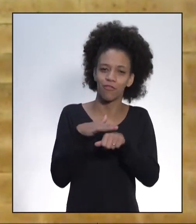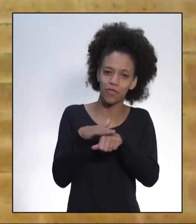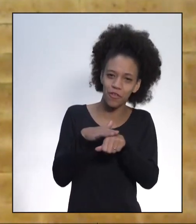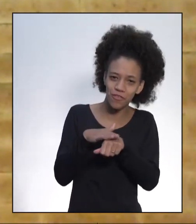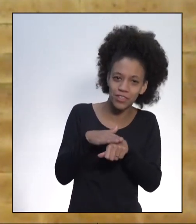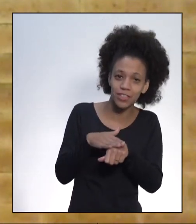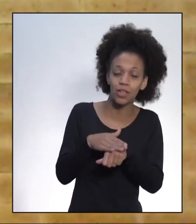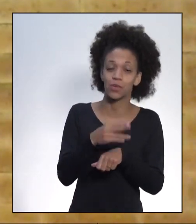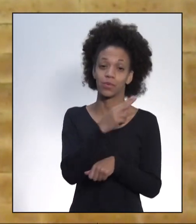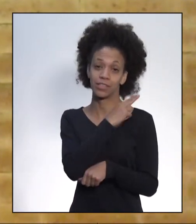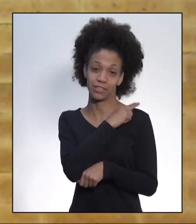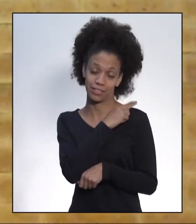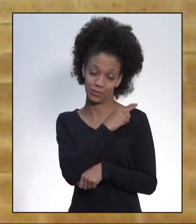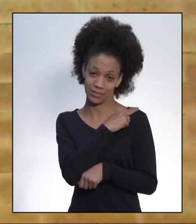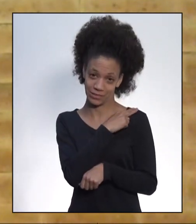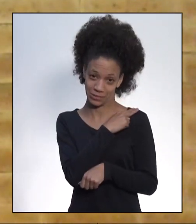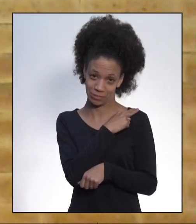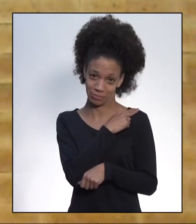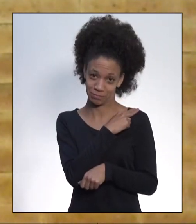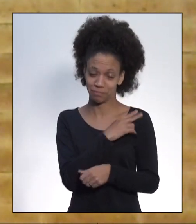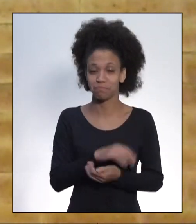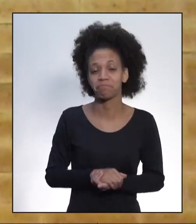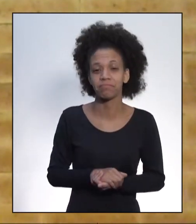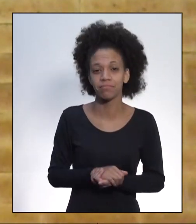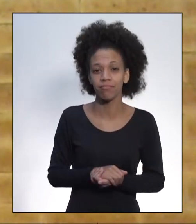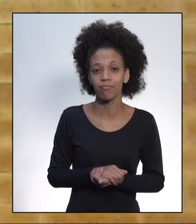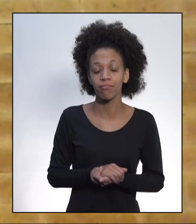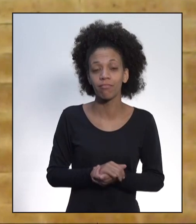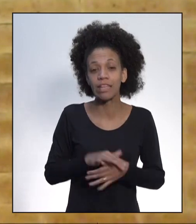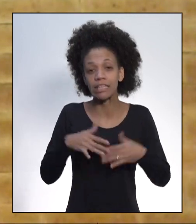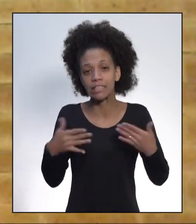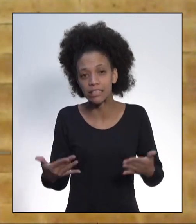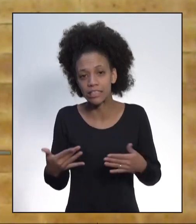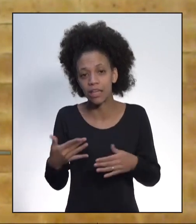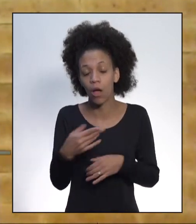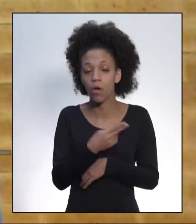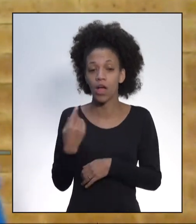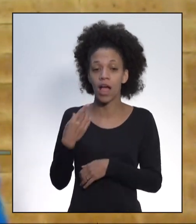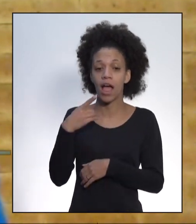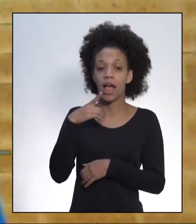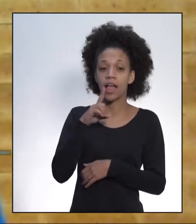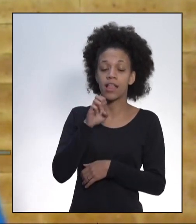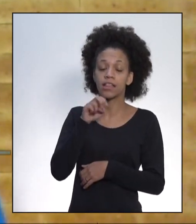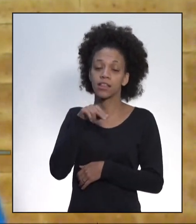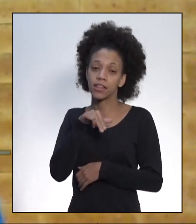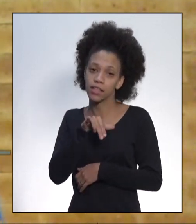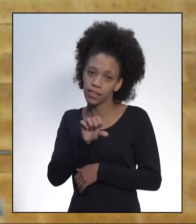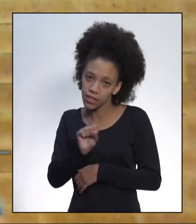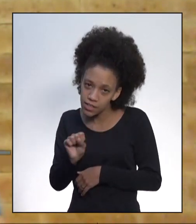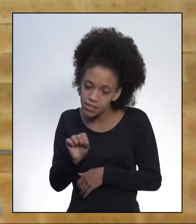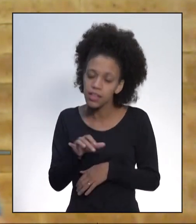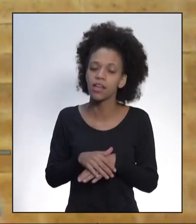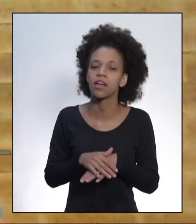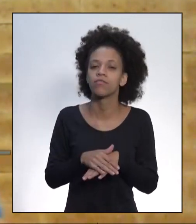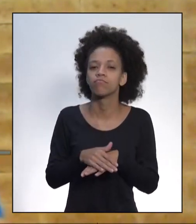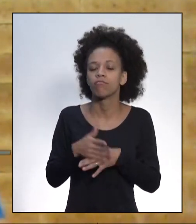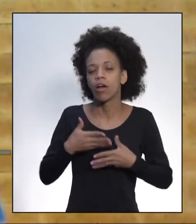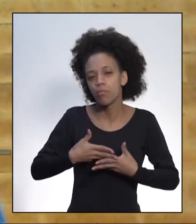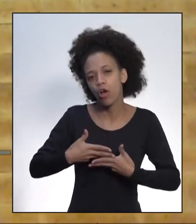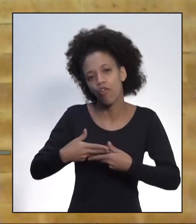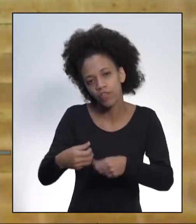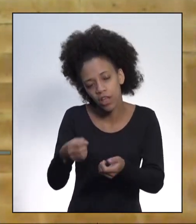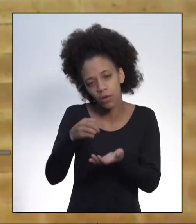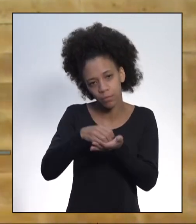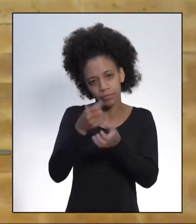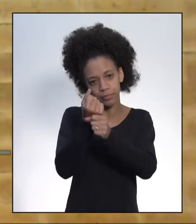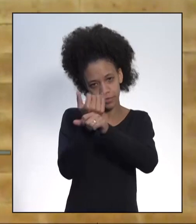alunos do segundo ano do ensino médio. Meu nome é Denis, eu fui convidado, né, pelo Central de Mídias,